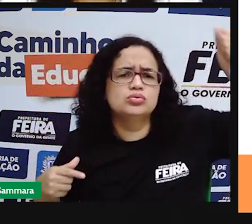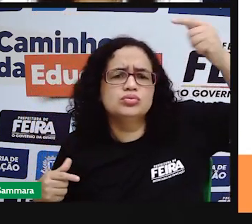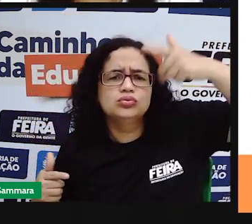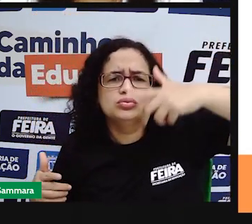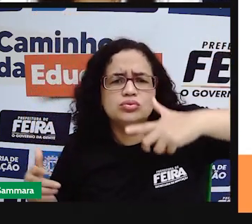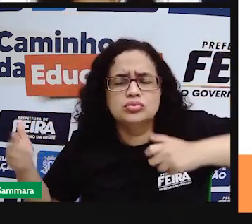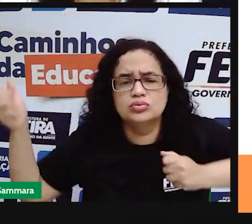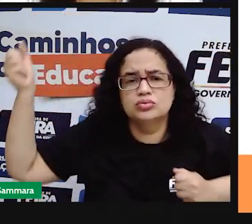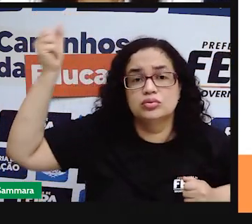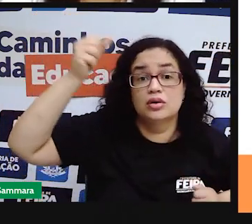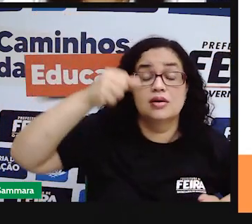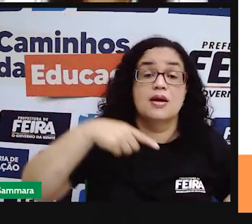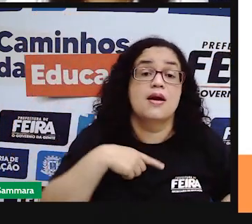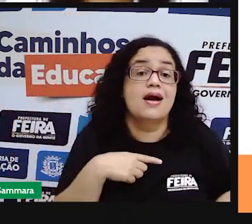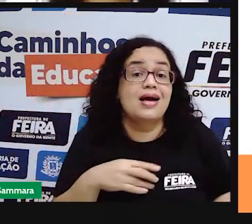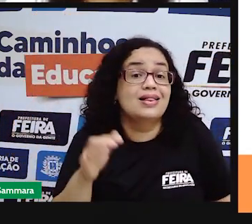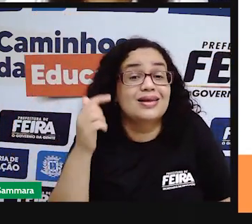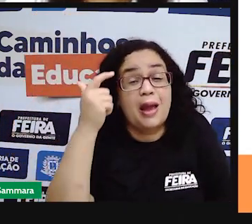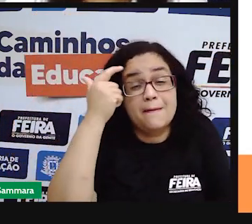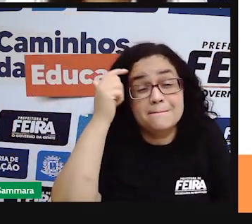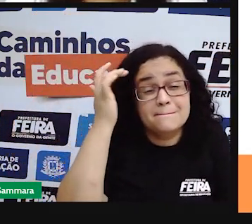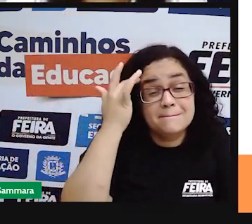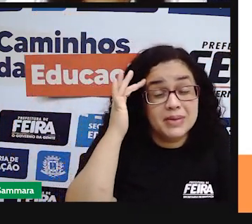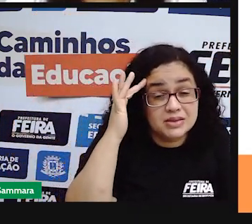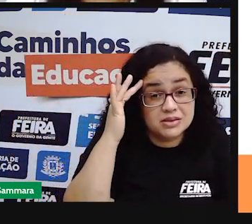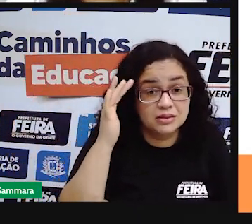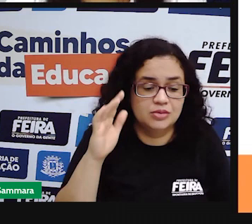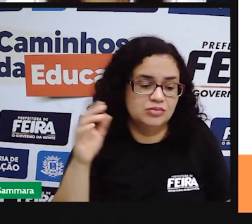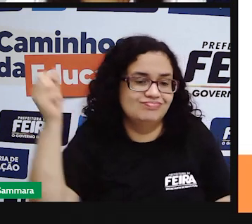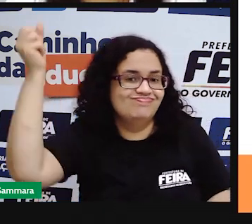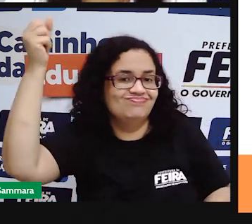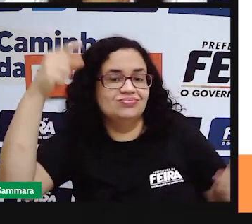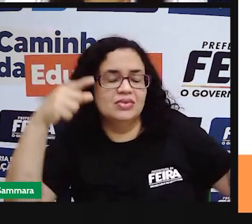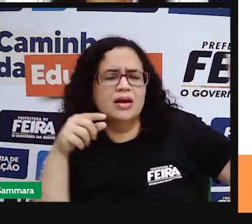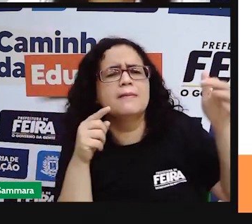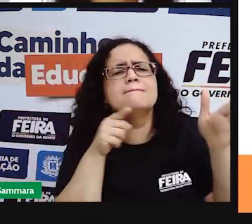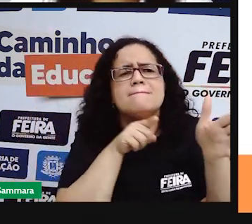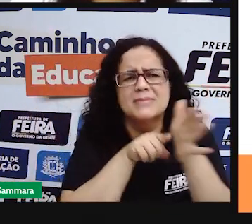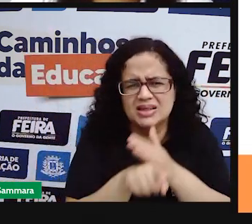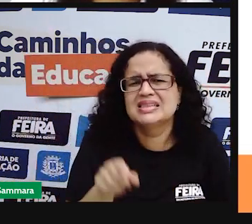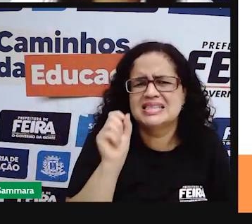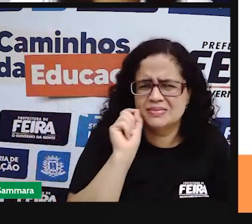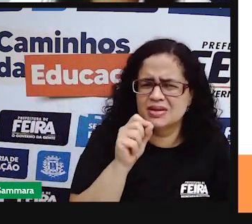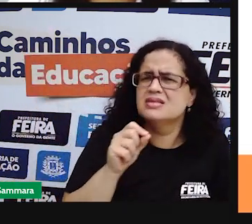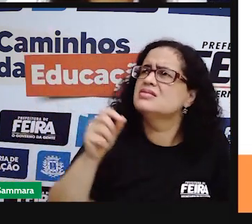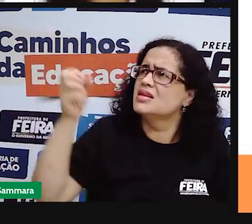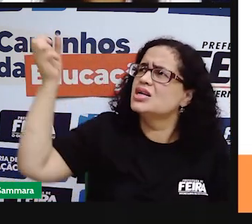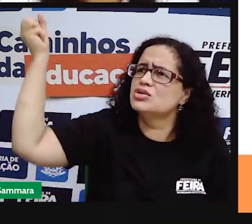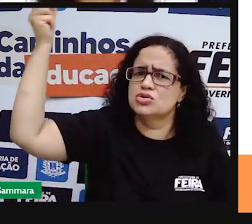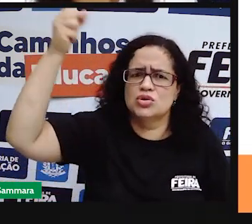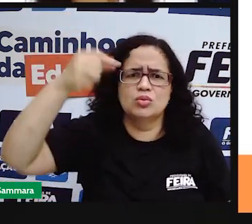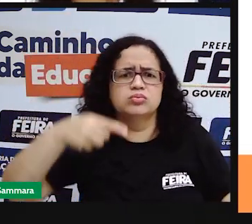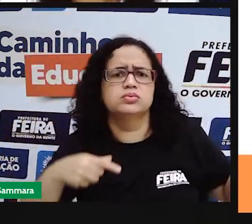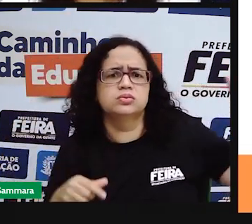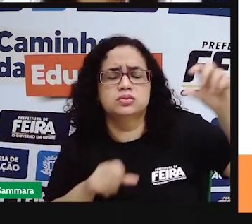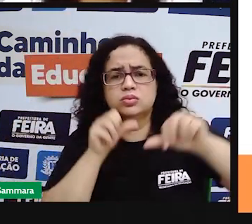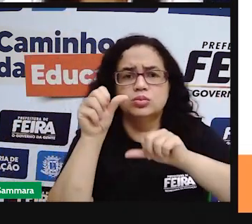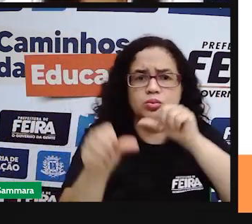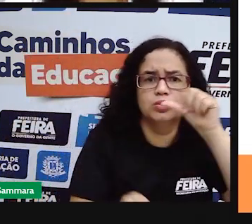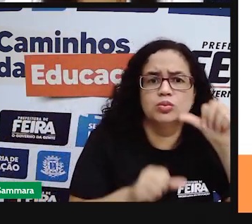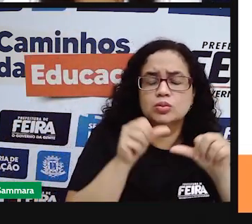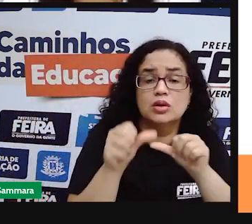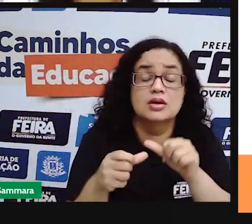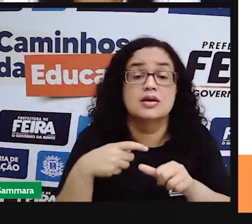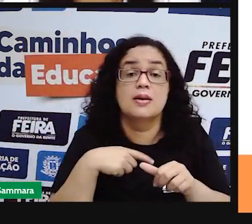outro, a impressão é que o movimento é do Sol. Mas a Pro até perguntou, será que o Sol se movimenta? Não, quem